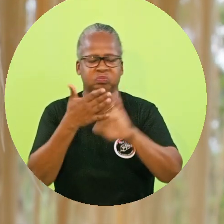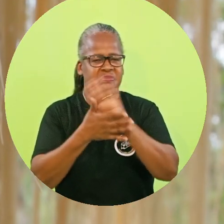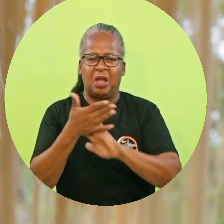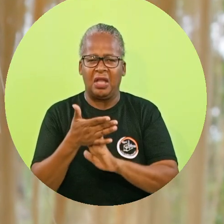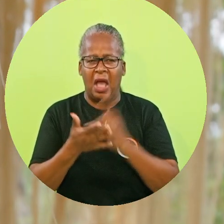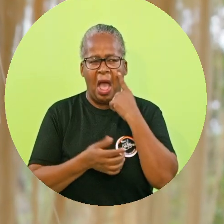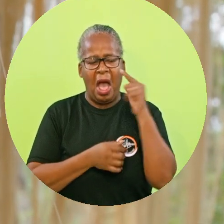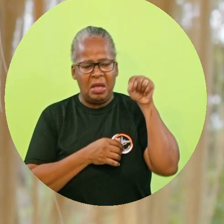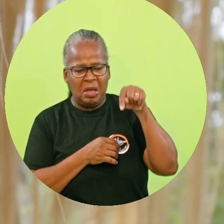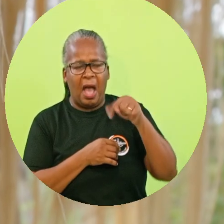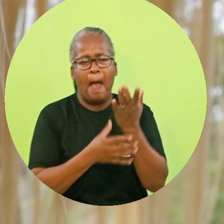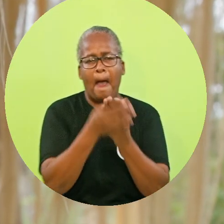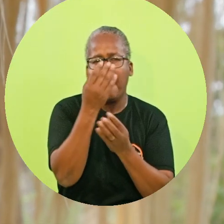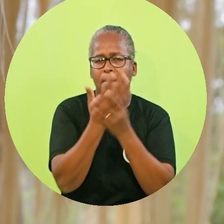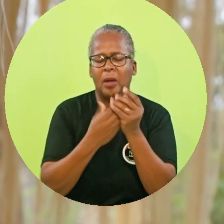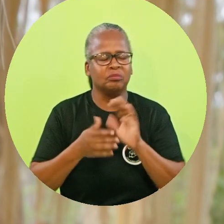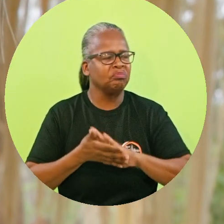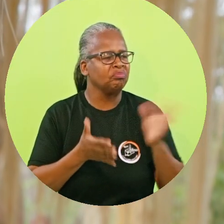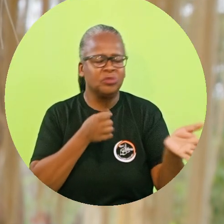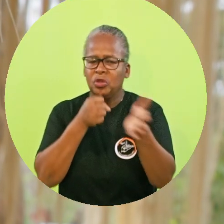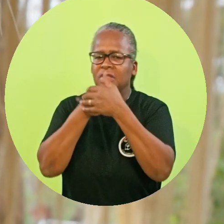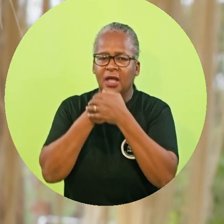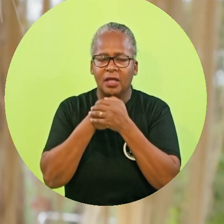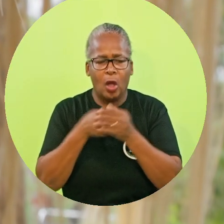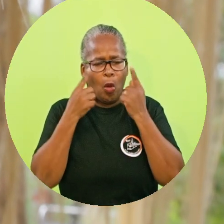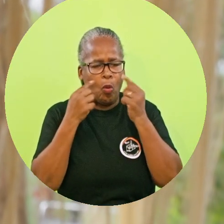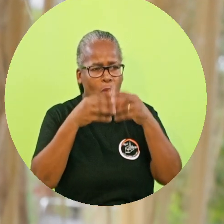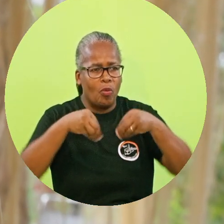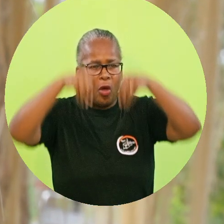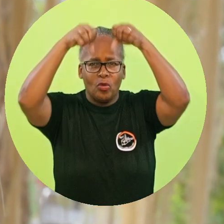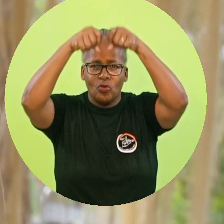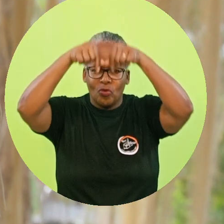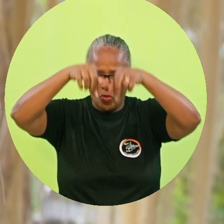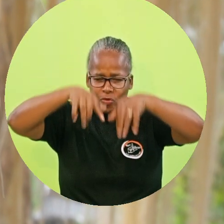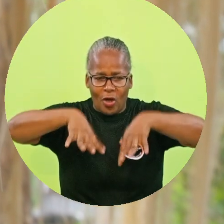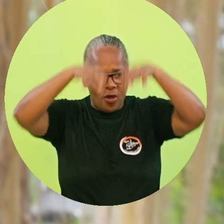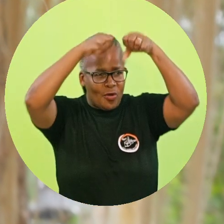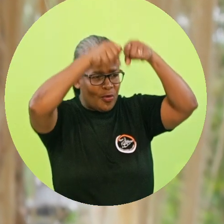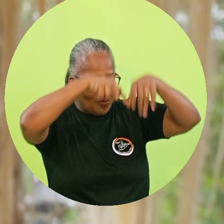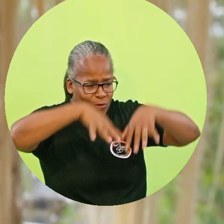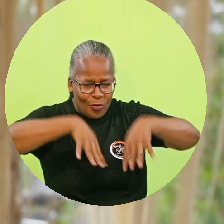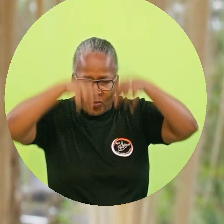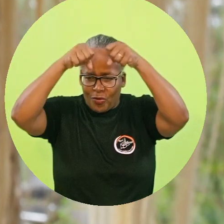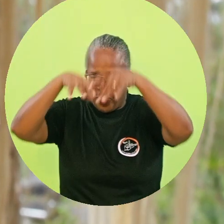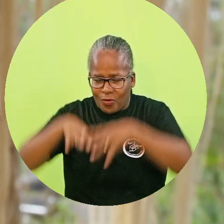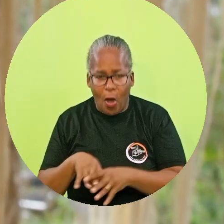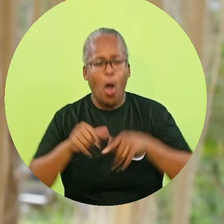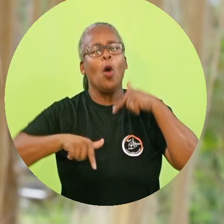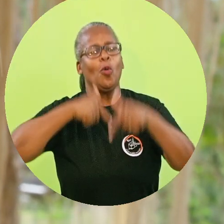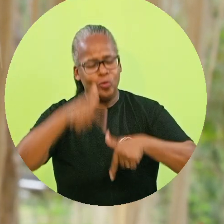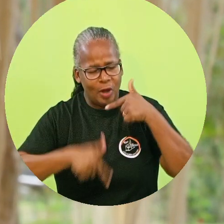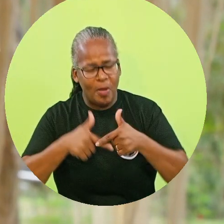se escondem. As fibras soltas revelam um trabalho invisível transformado em potência. As listras centrais,